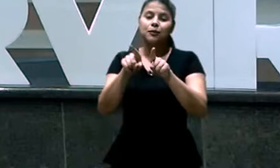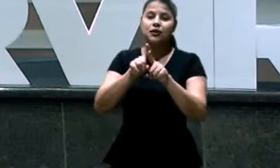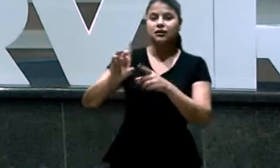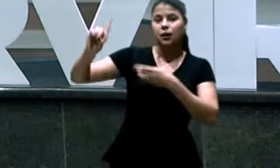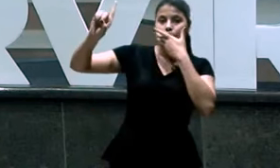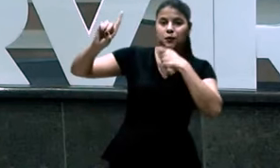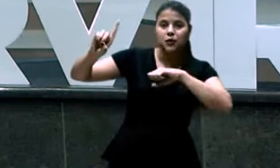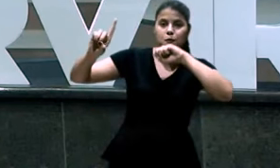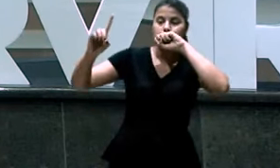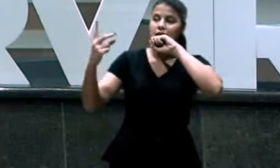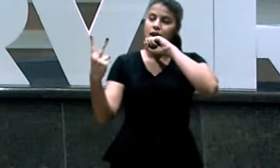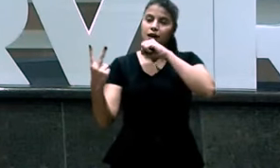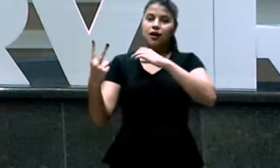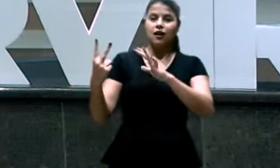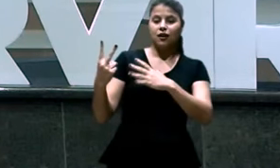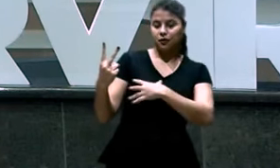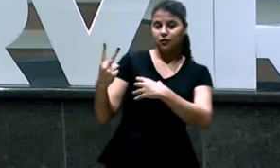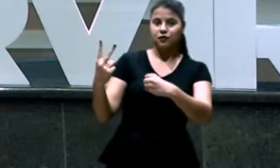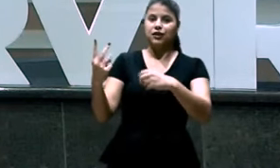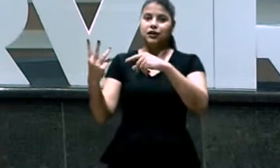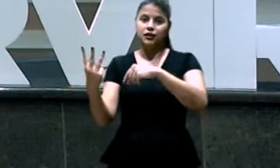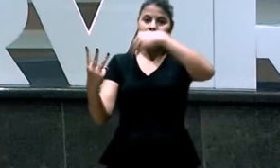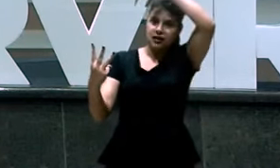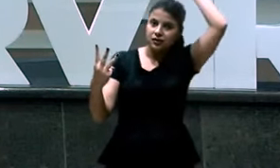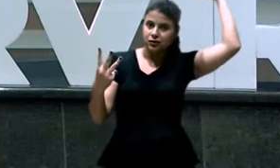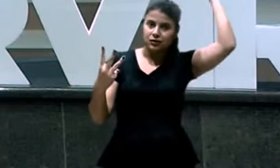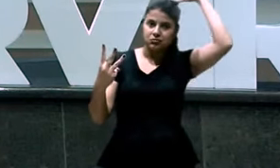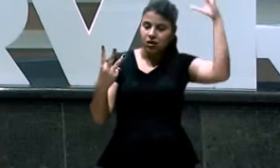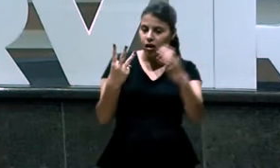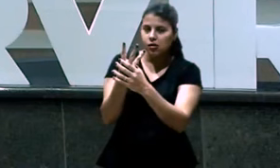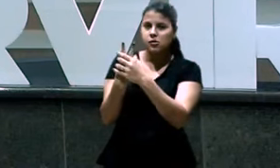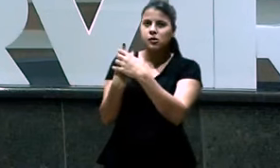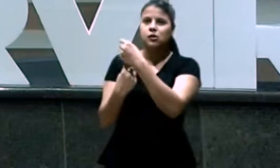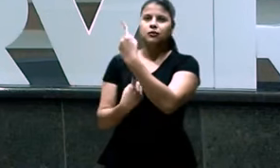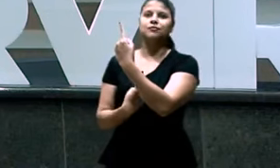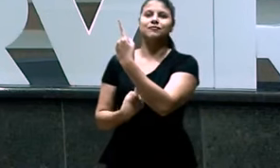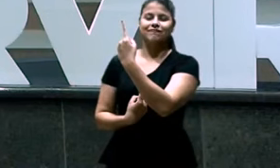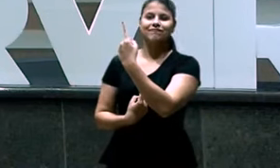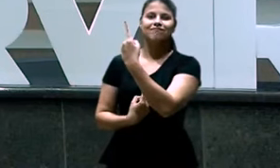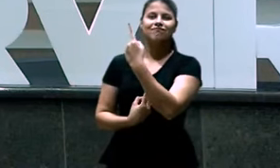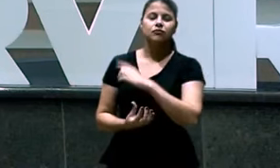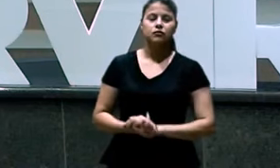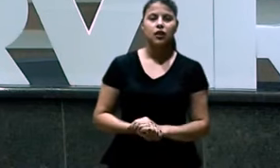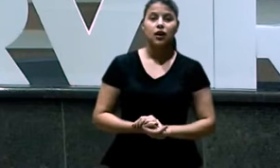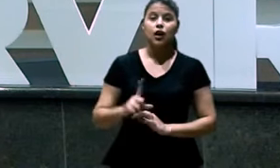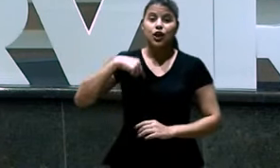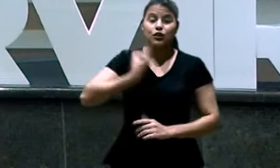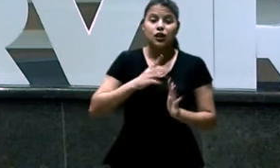disse: peguei. Nós somos muitos membros, mas seremos um só